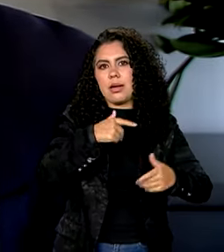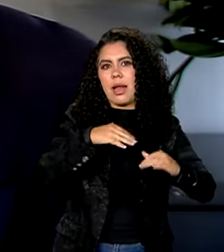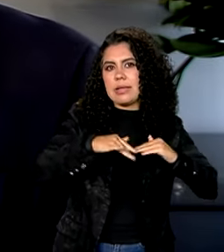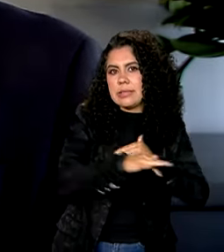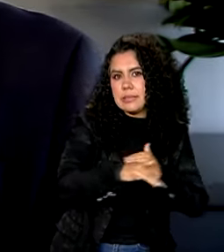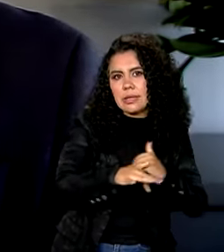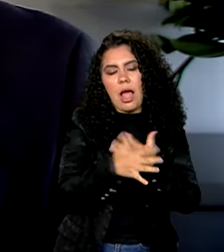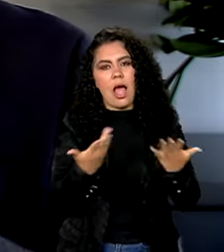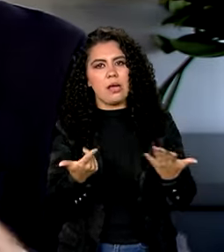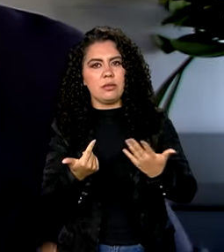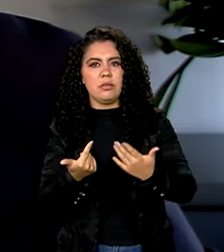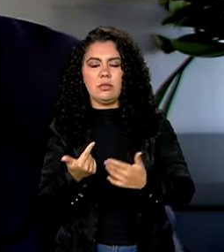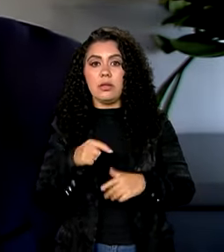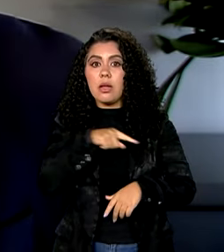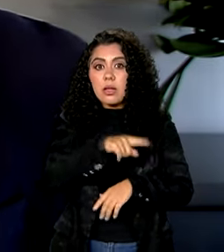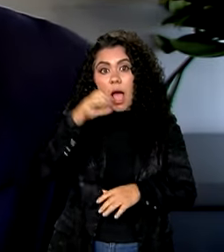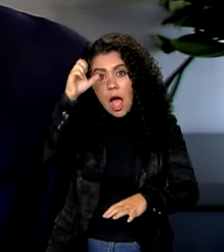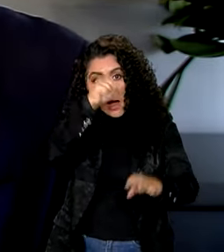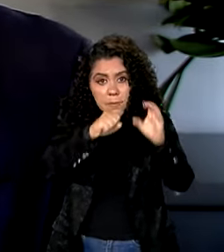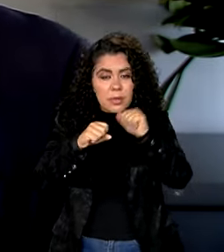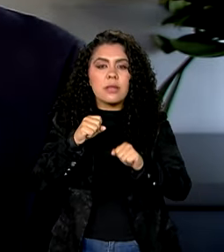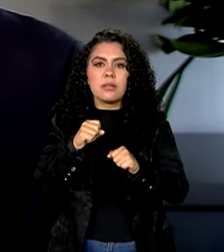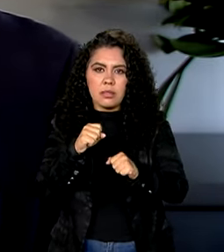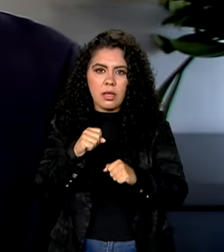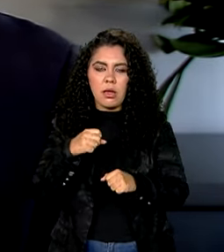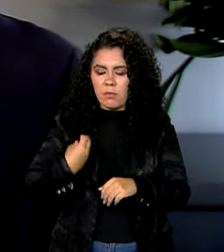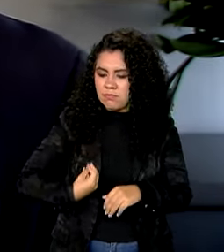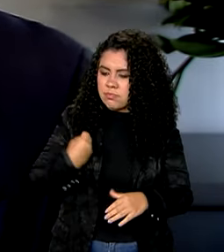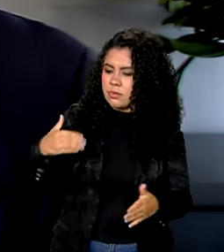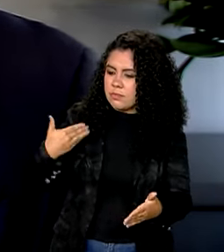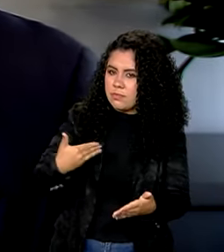no seu bairro, naquilo que ele aprendeu na sua existência e na sua vida.